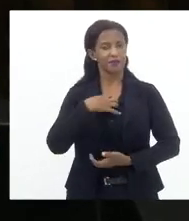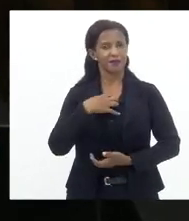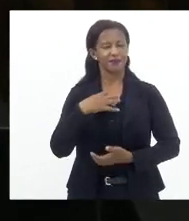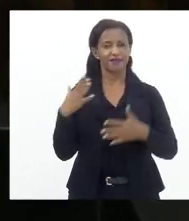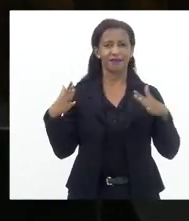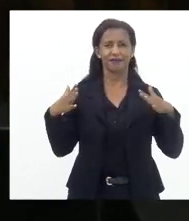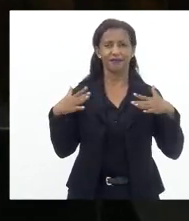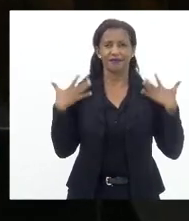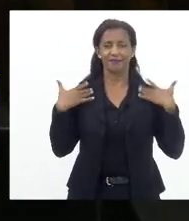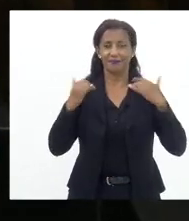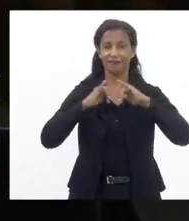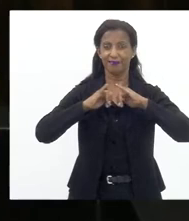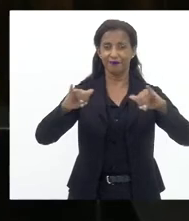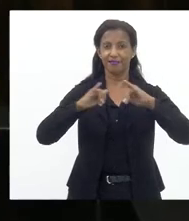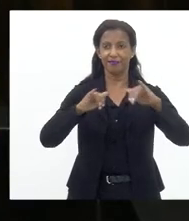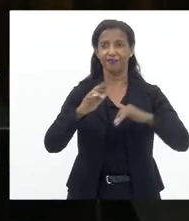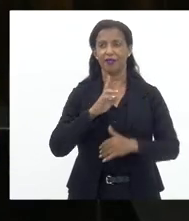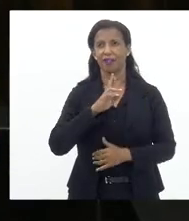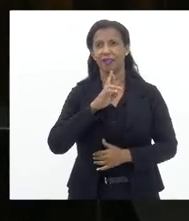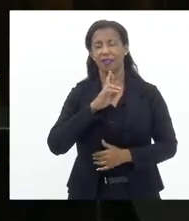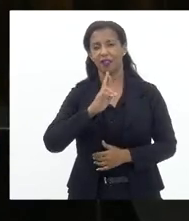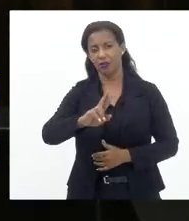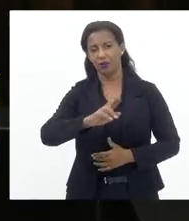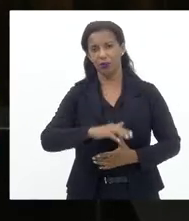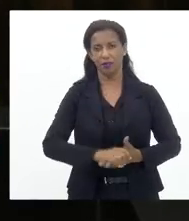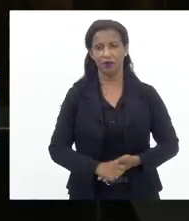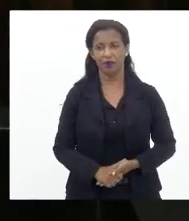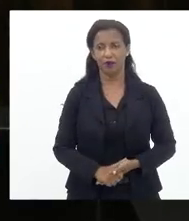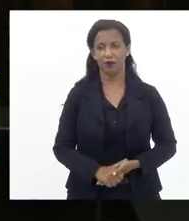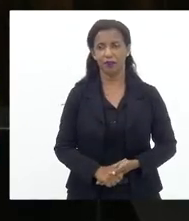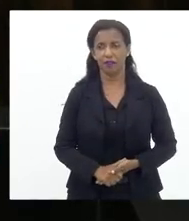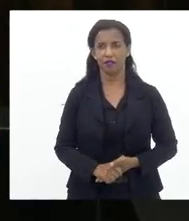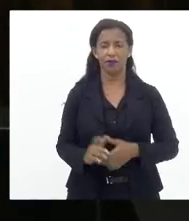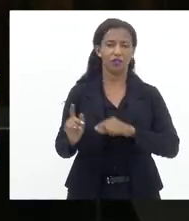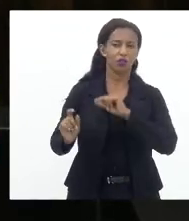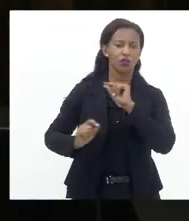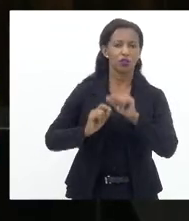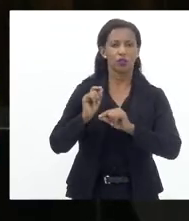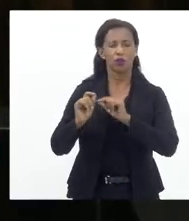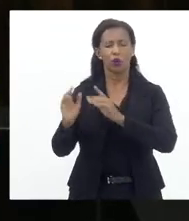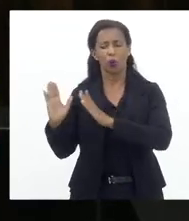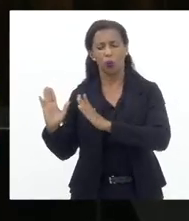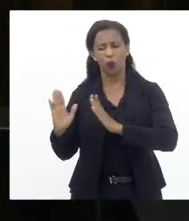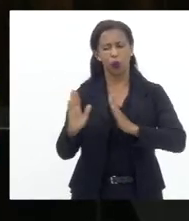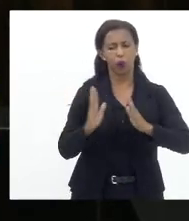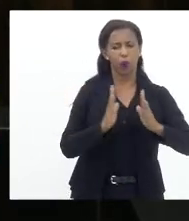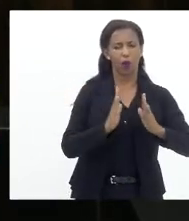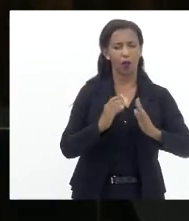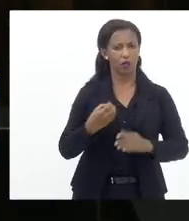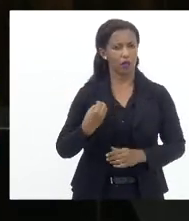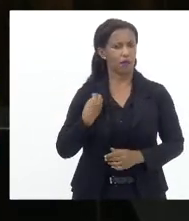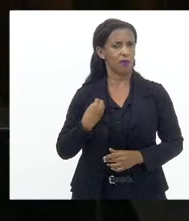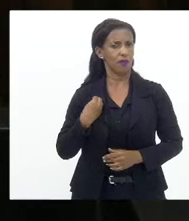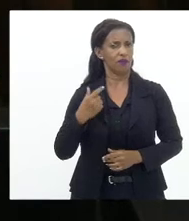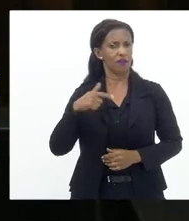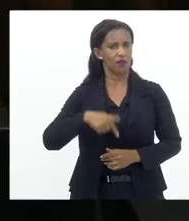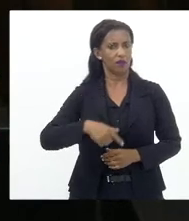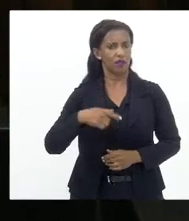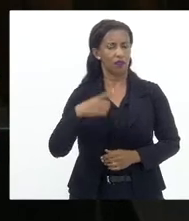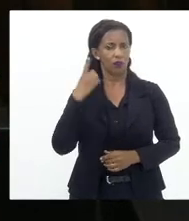alegria e do resultado prático do que a gente tem feito ao longo do meu mandato